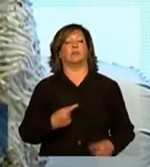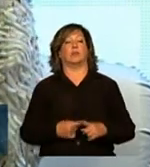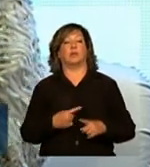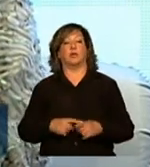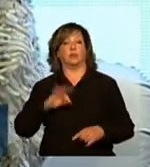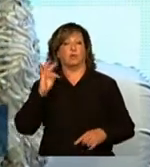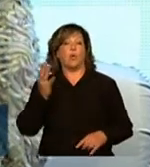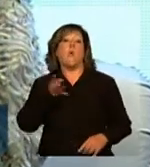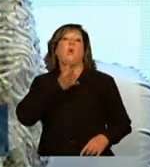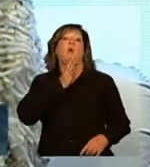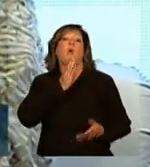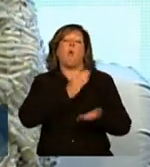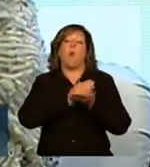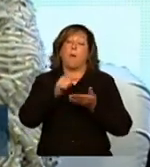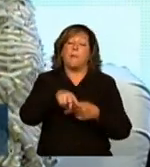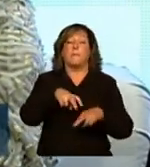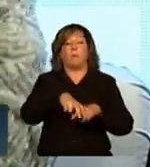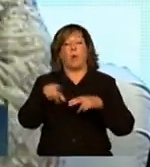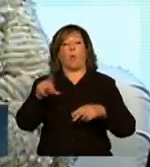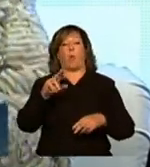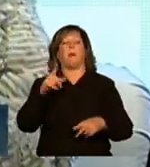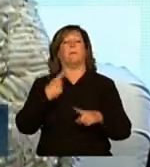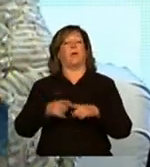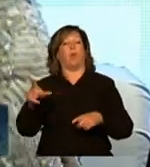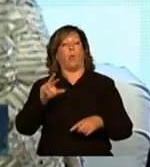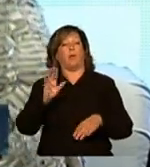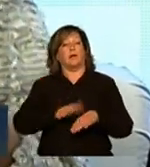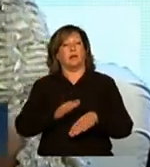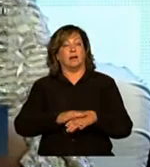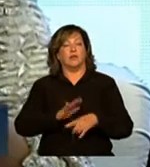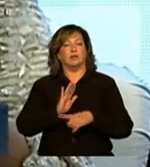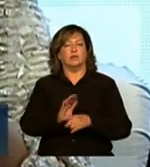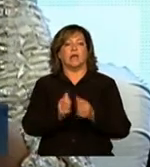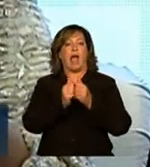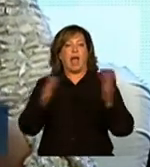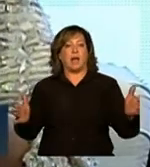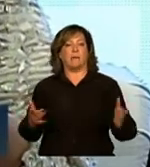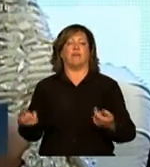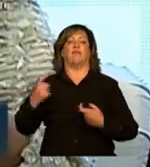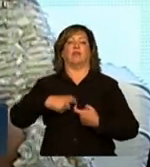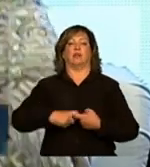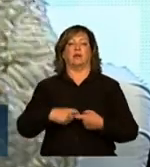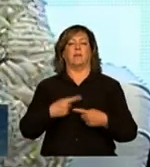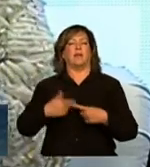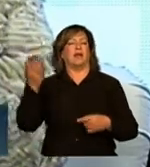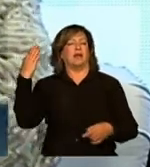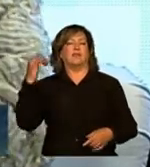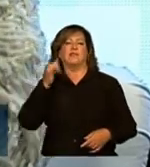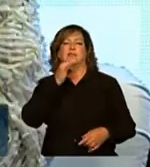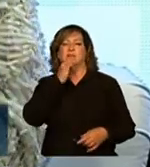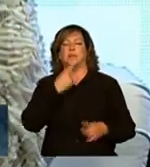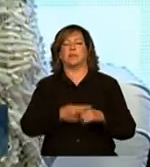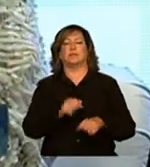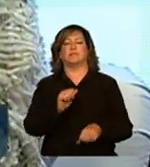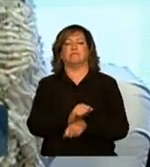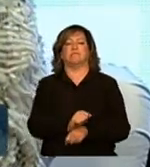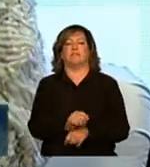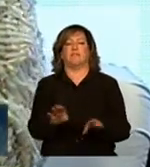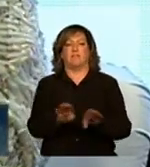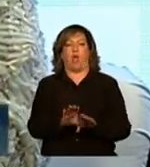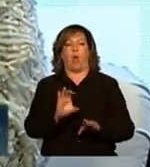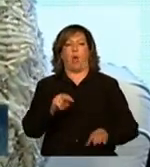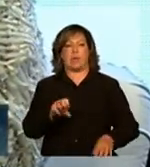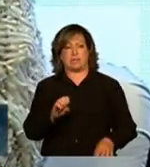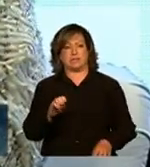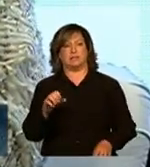conhecido a partir do governo do presidente Lula, porque, infelizmente, ele passou um tempo fechado. Então, nós temos que lembrar